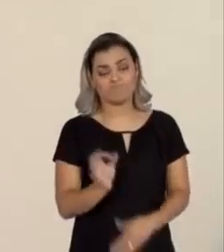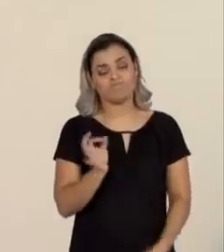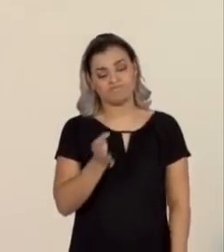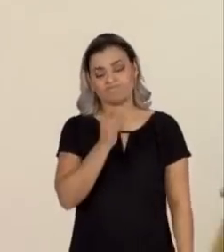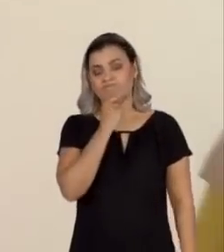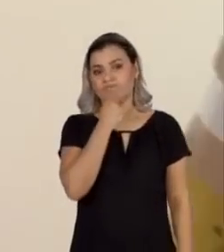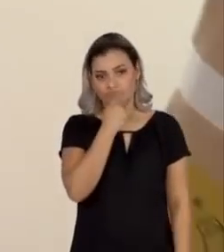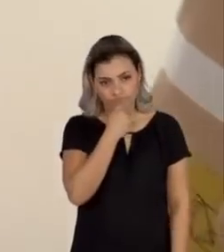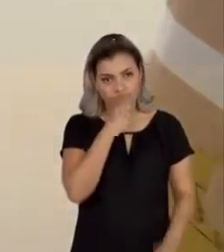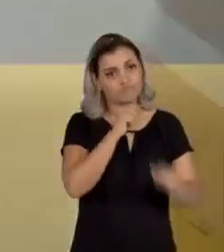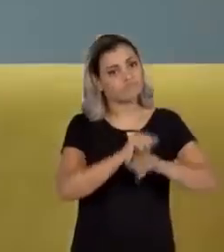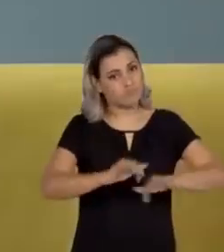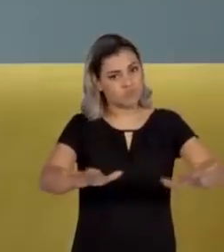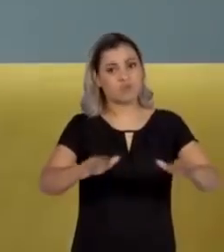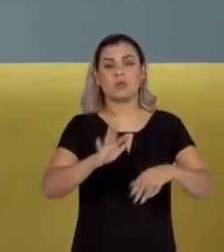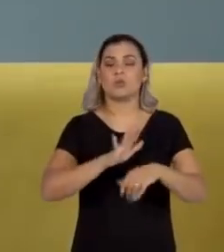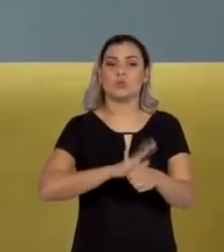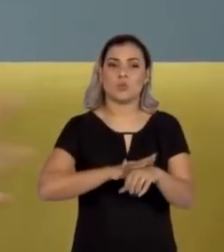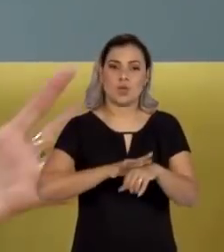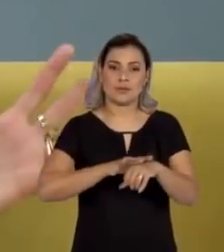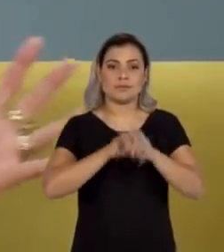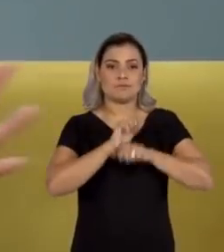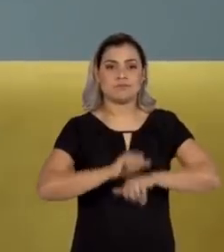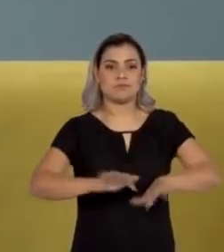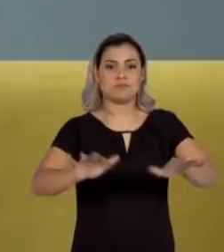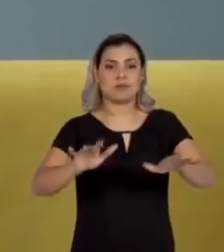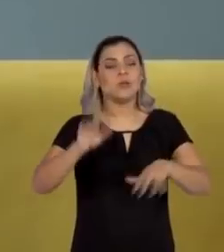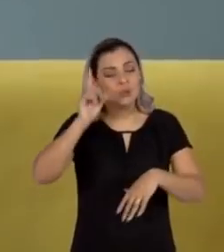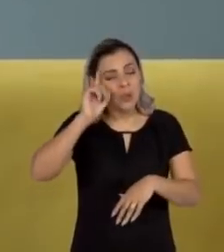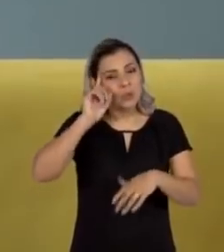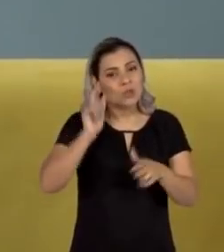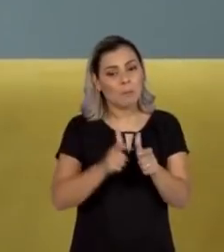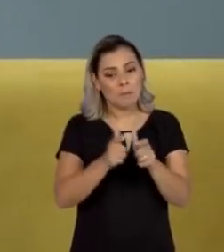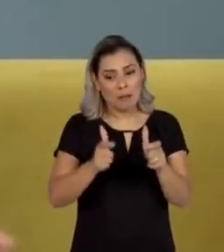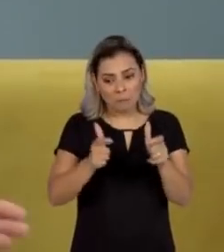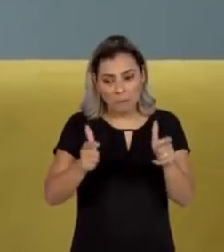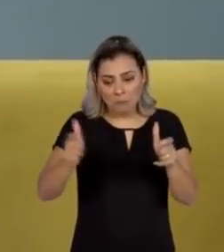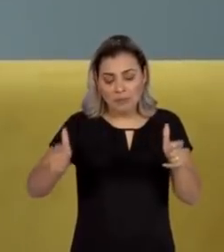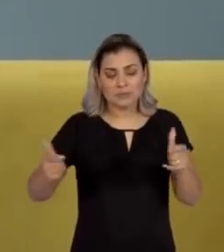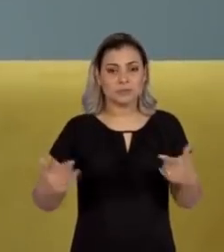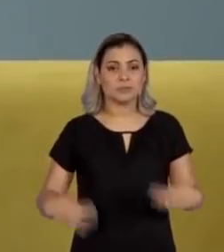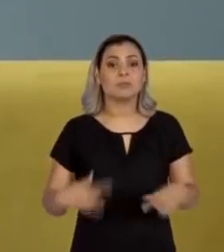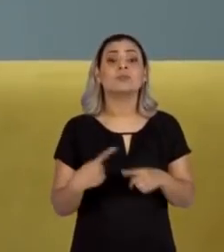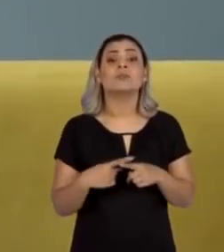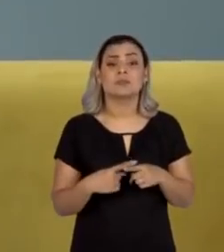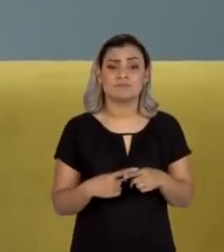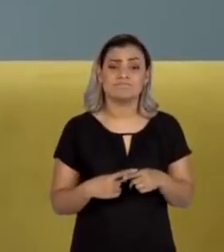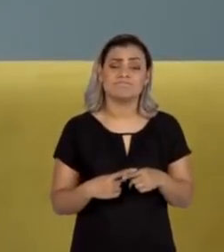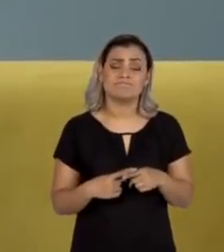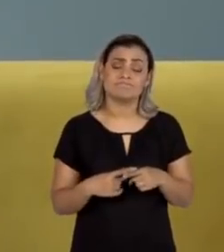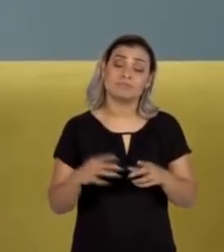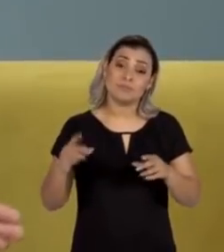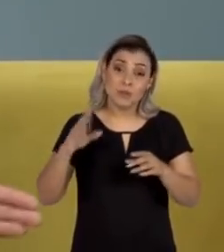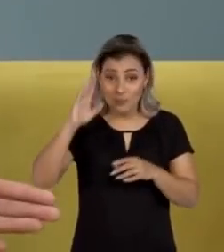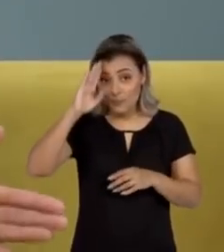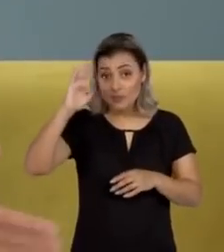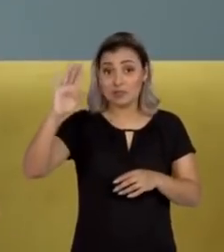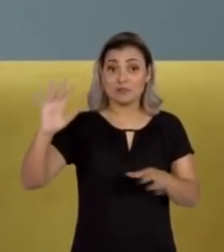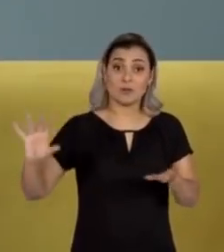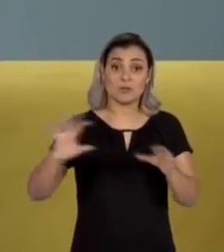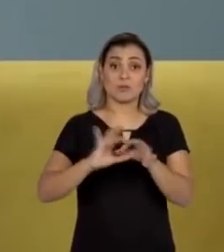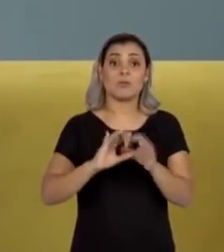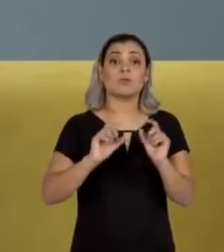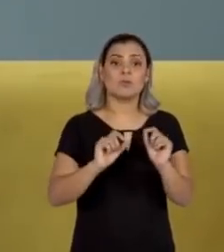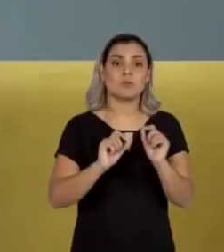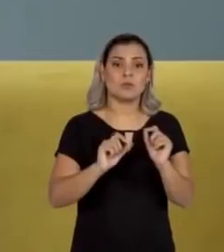É uma epidemia, né? Os números crescem, cada dia que passa o número é maior. Por quê? Porque está associado principalmente